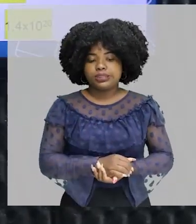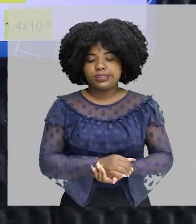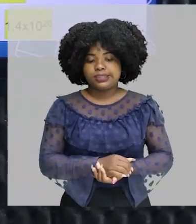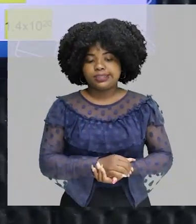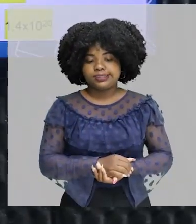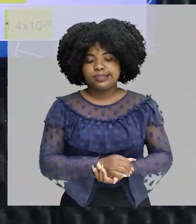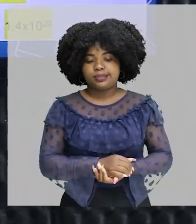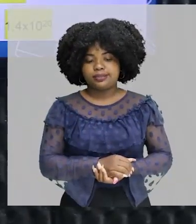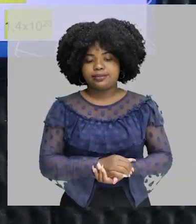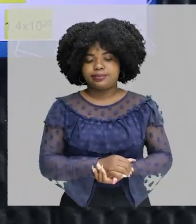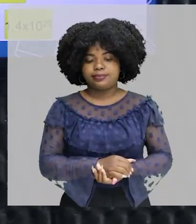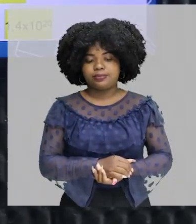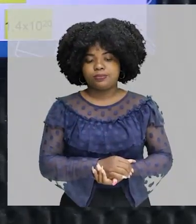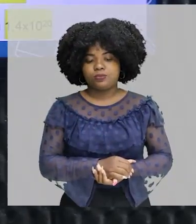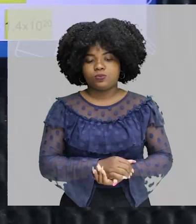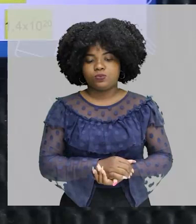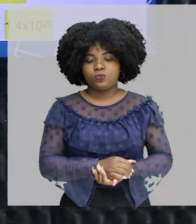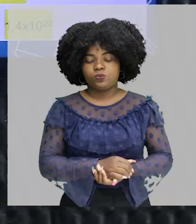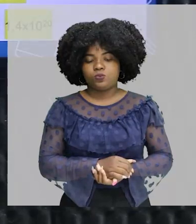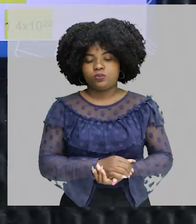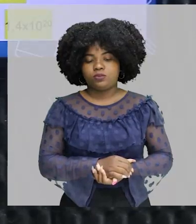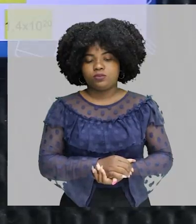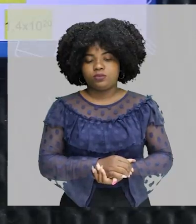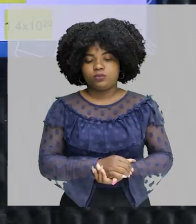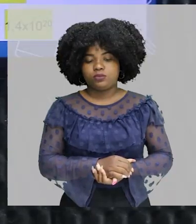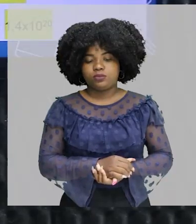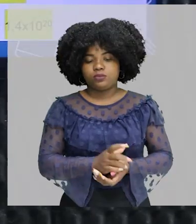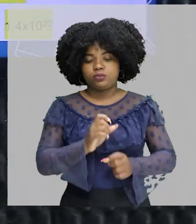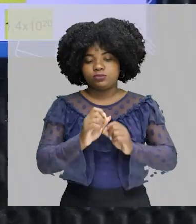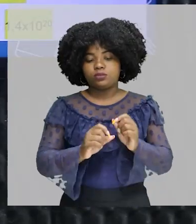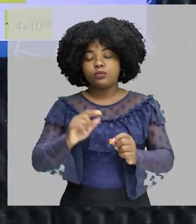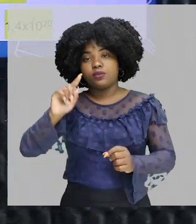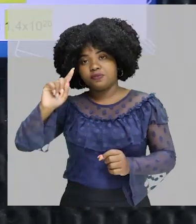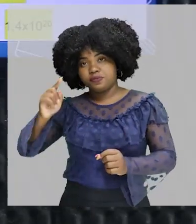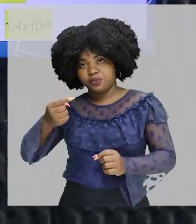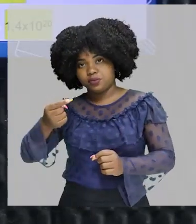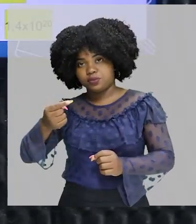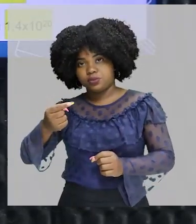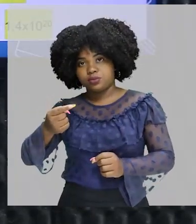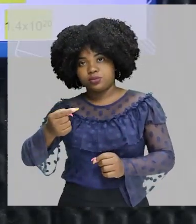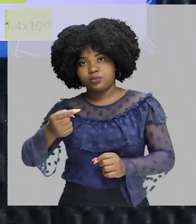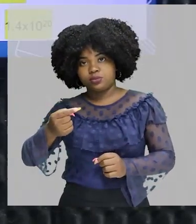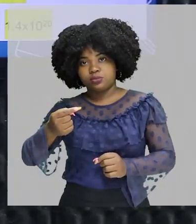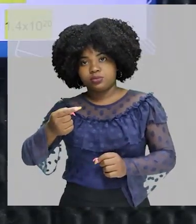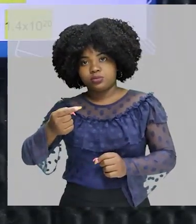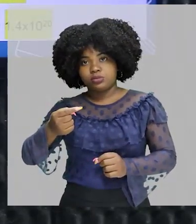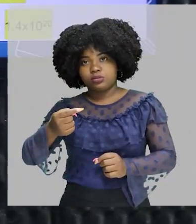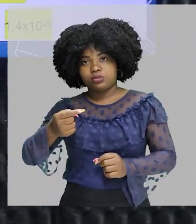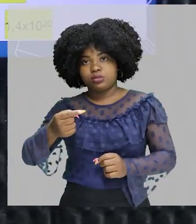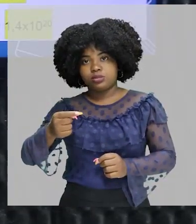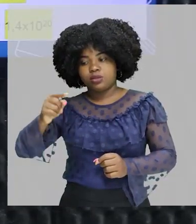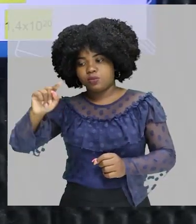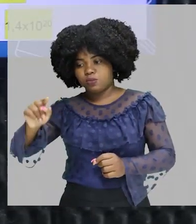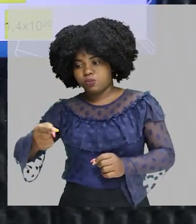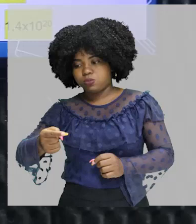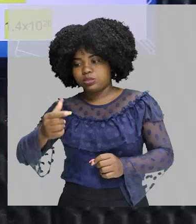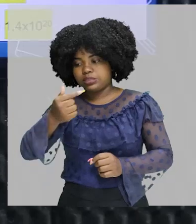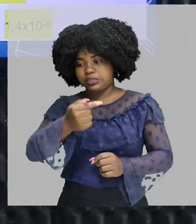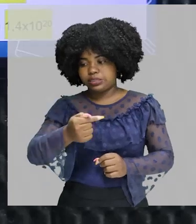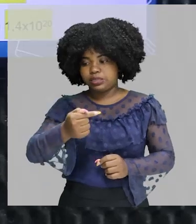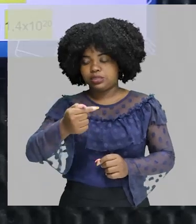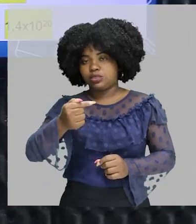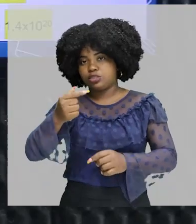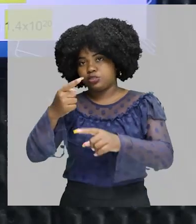em notação científica. Para isso, eu vou deslocar vírgula 2 casas para a direita, ficando 7.